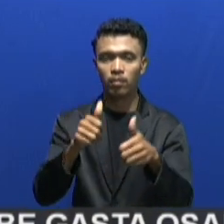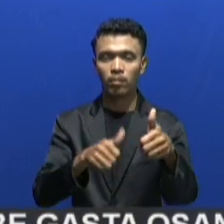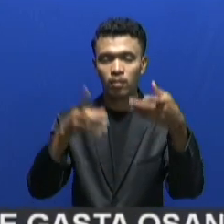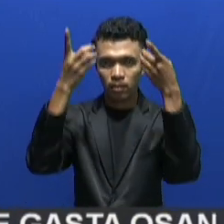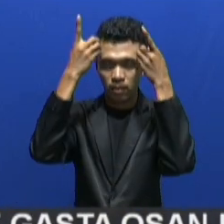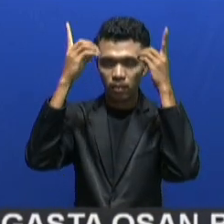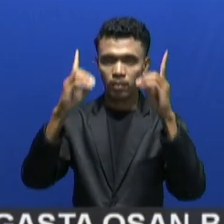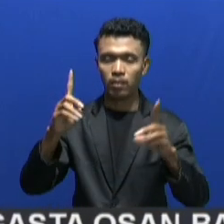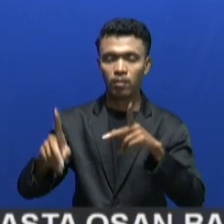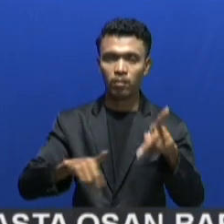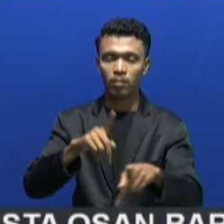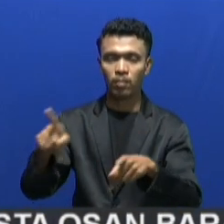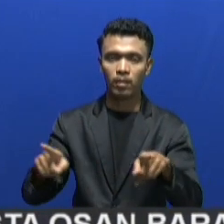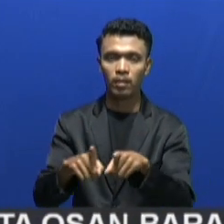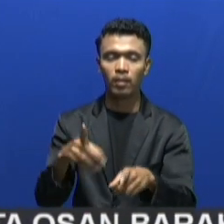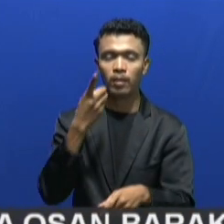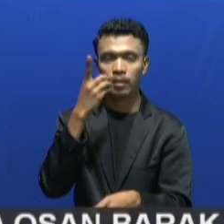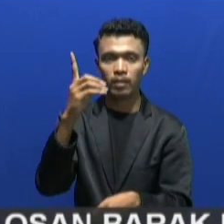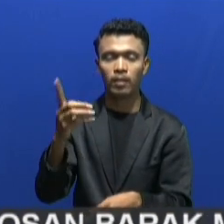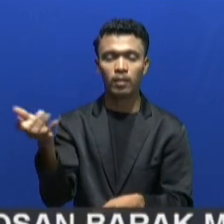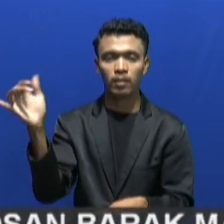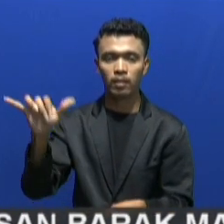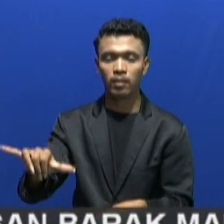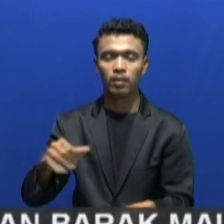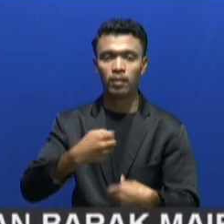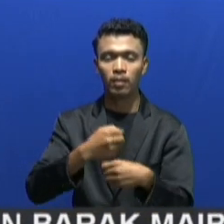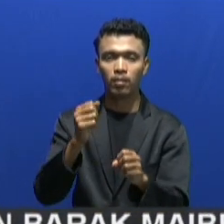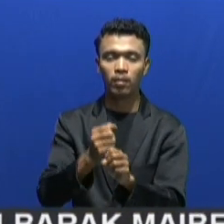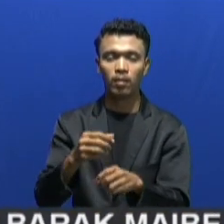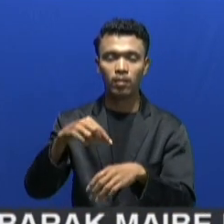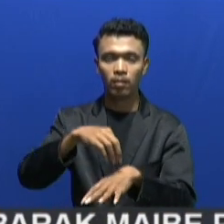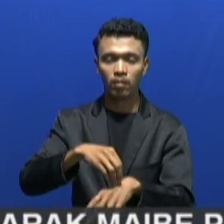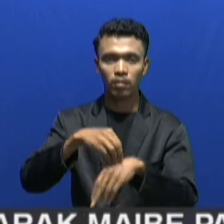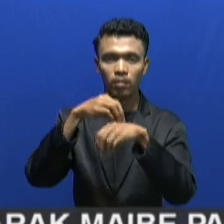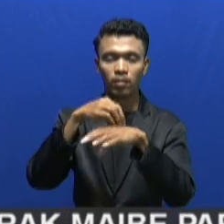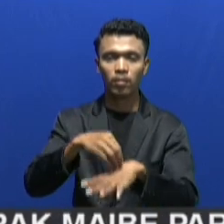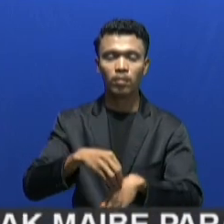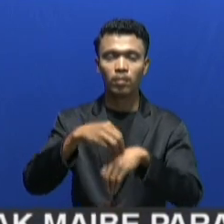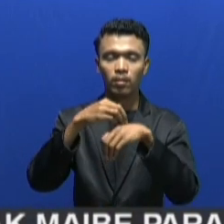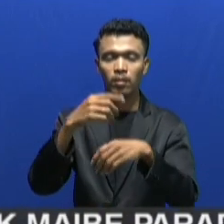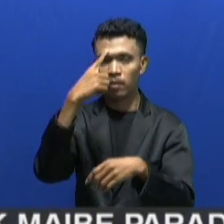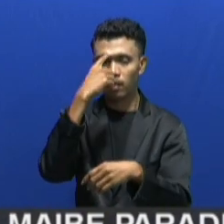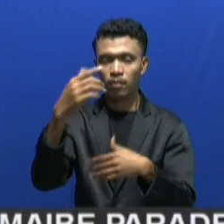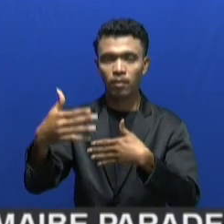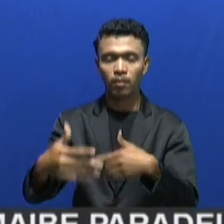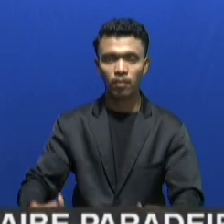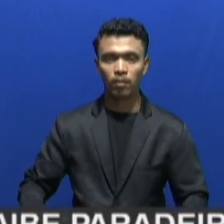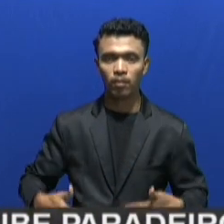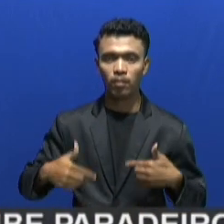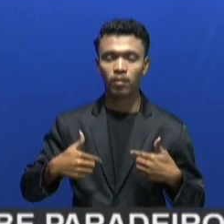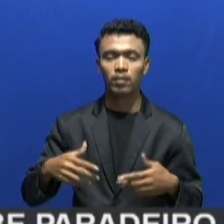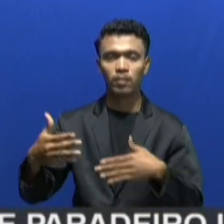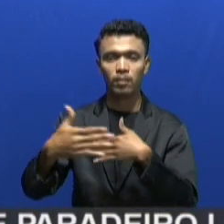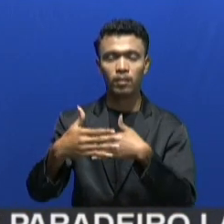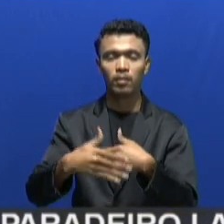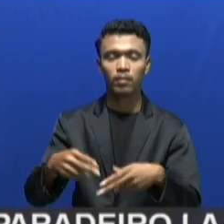komunidade iha ne sira dehan sira atu pilotu lai halo gurita tambah gurita ni moris badak los ba to dia fulan tolu